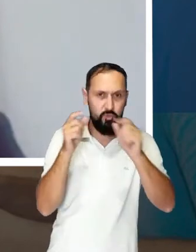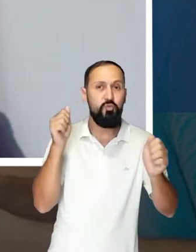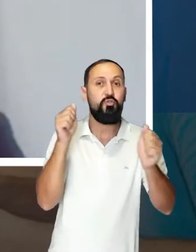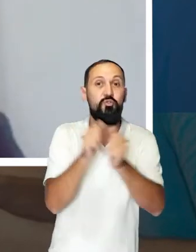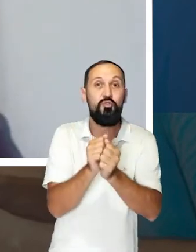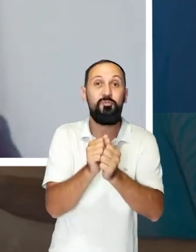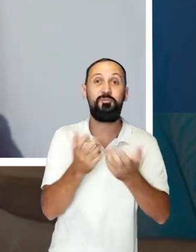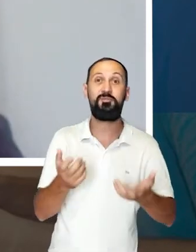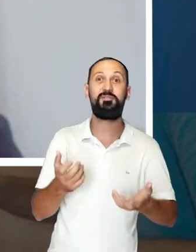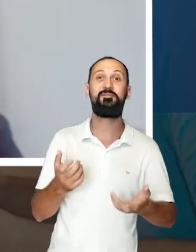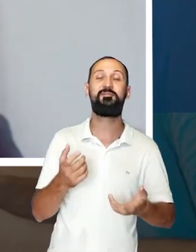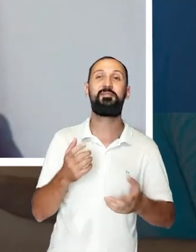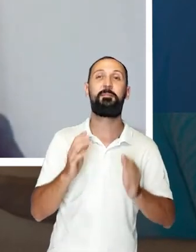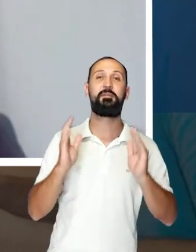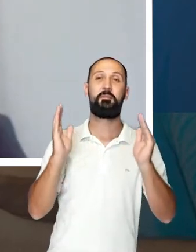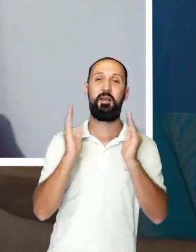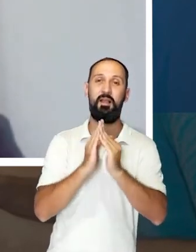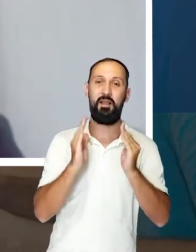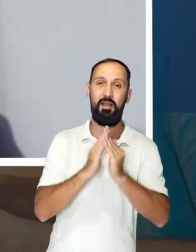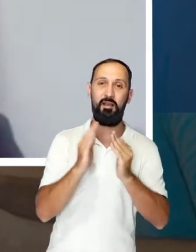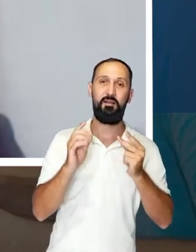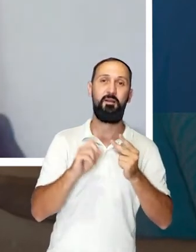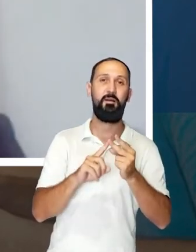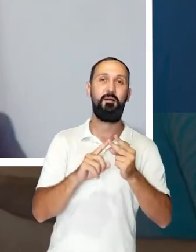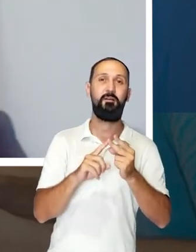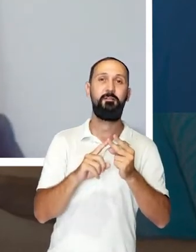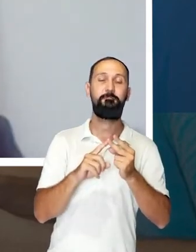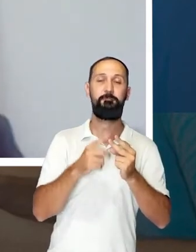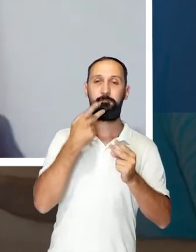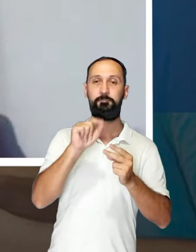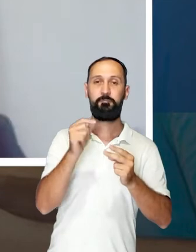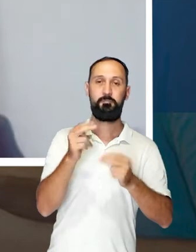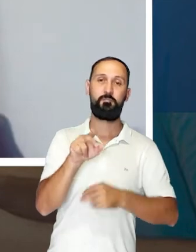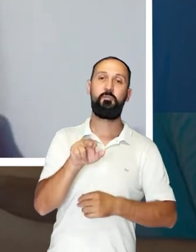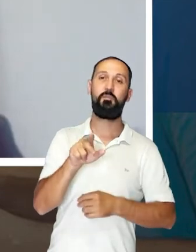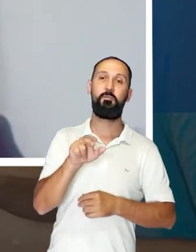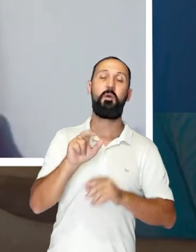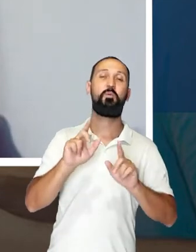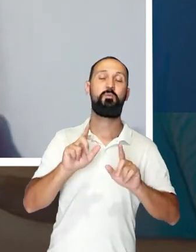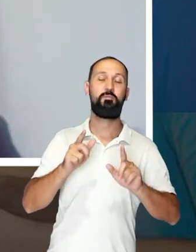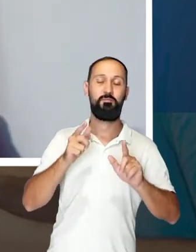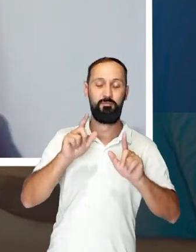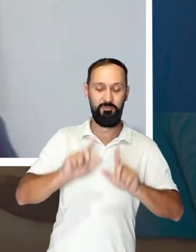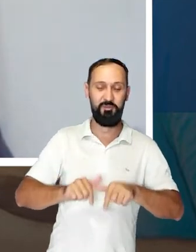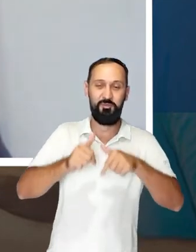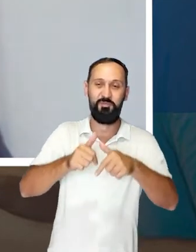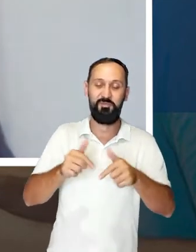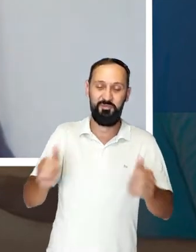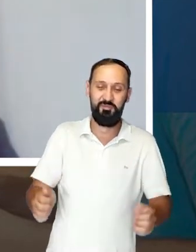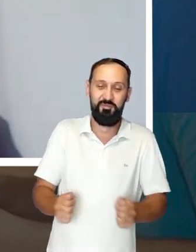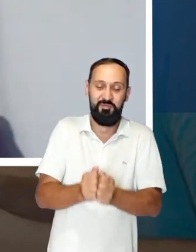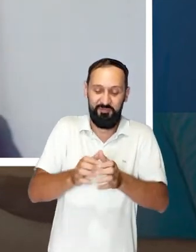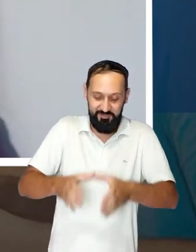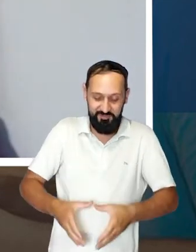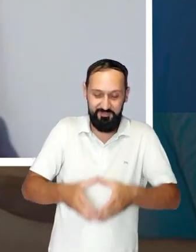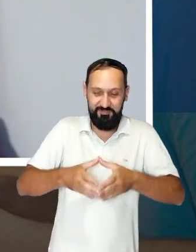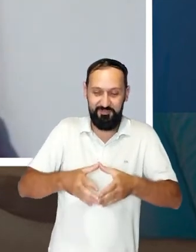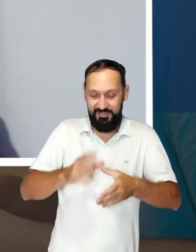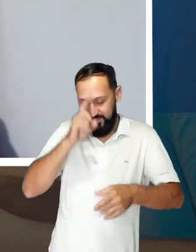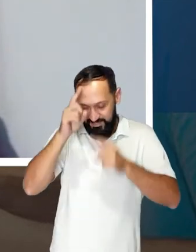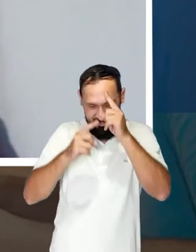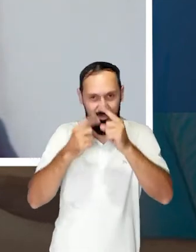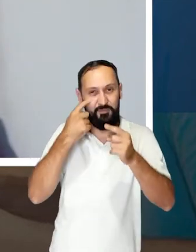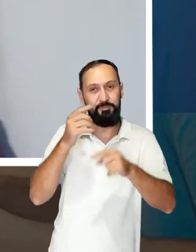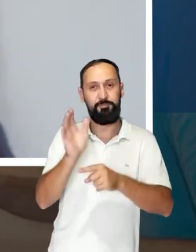noite? Na mesma noite, na mesma casa. Então eu digo que eles são irmãos de útero, né? Não univitelino,